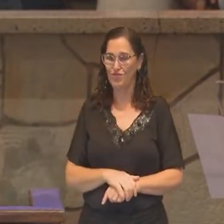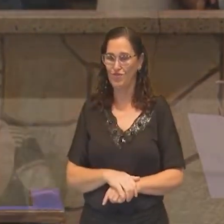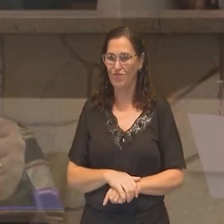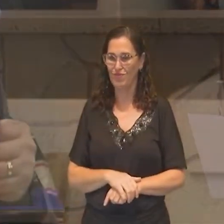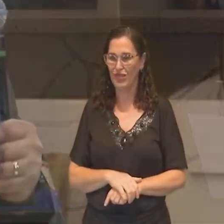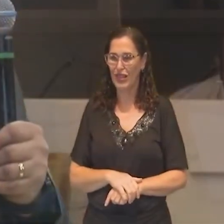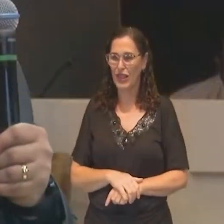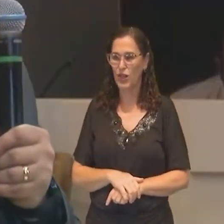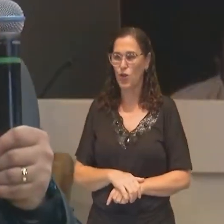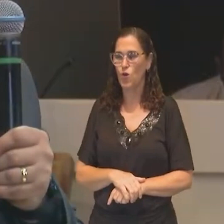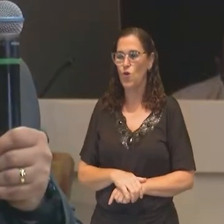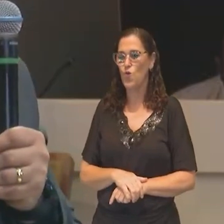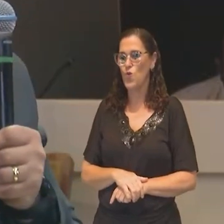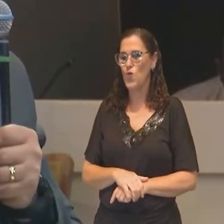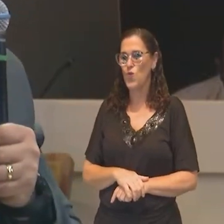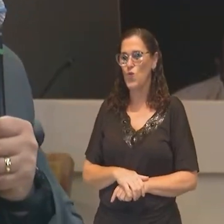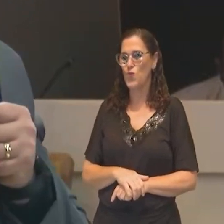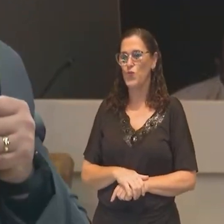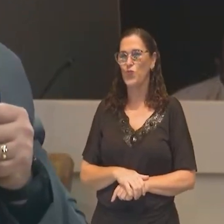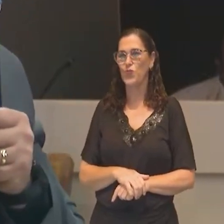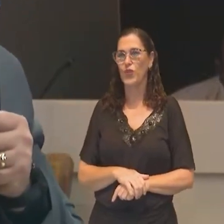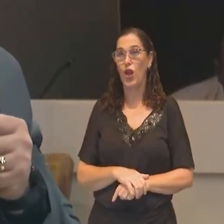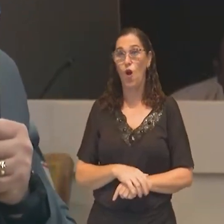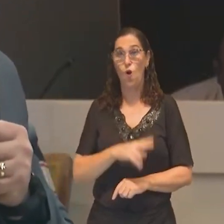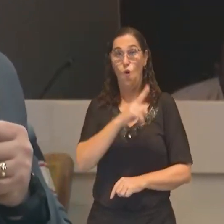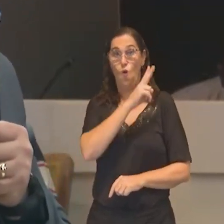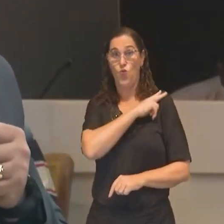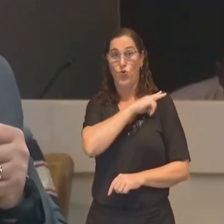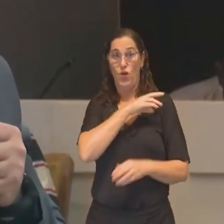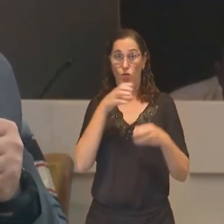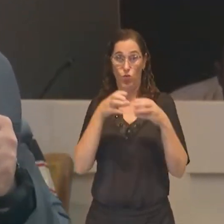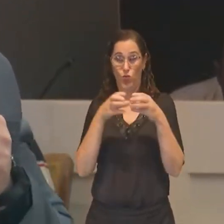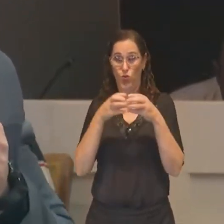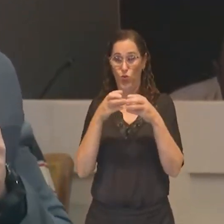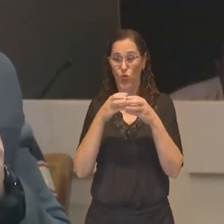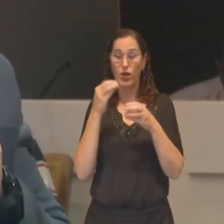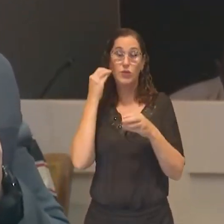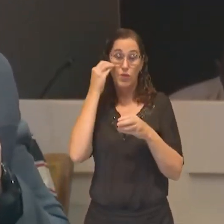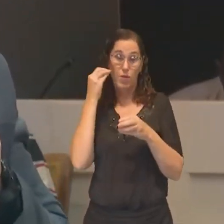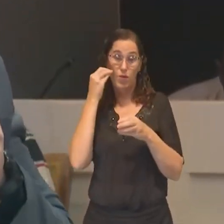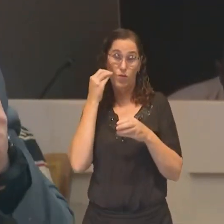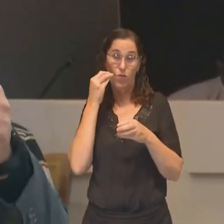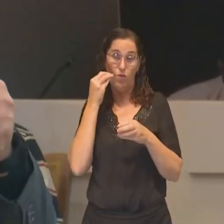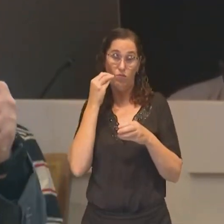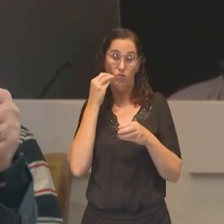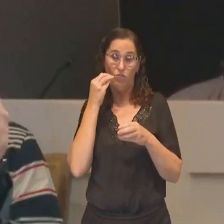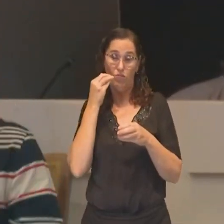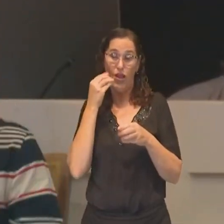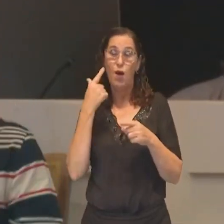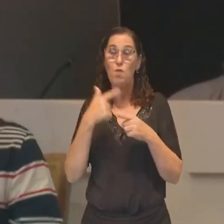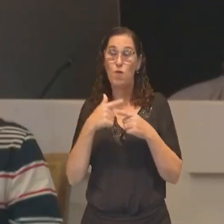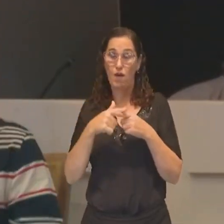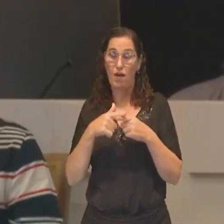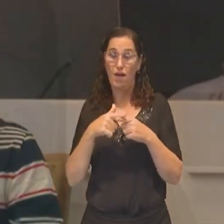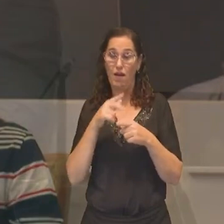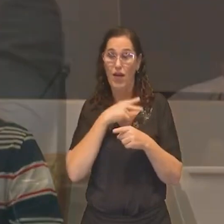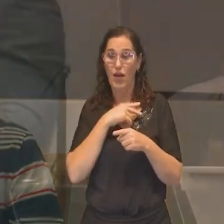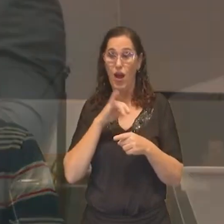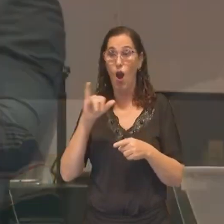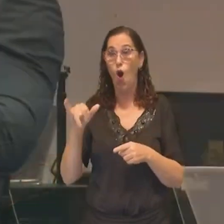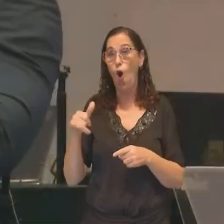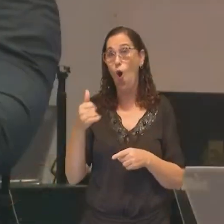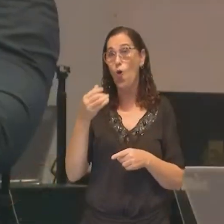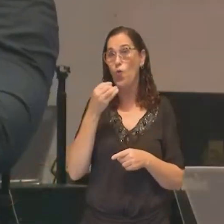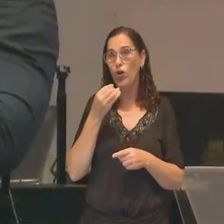que aquele homem, o cacique da tribo, experimentou, porque ele teve o privilégio